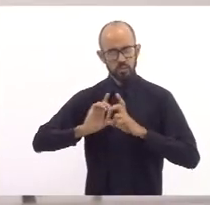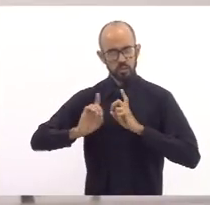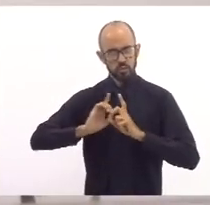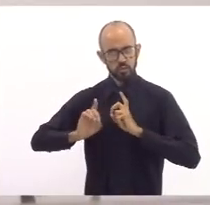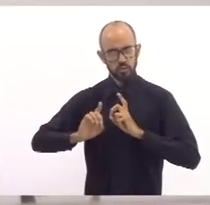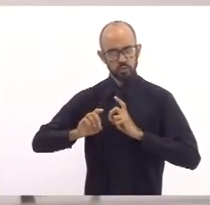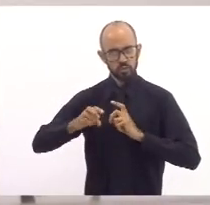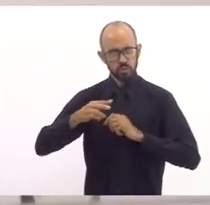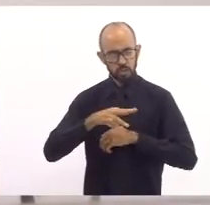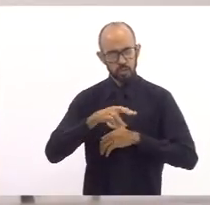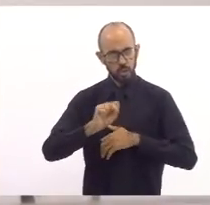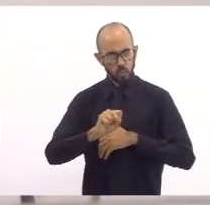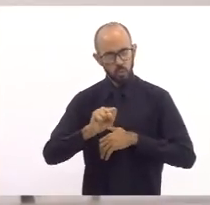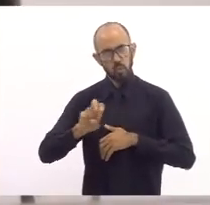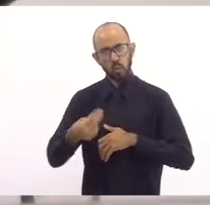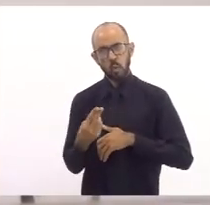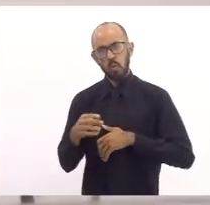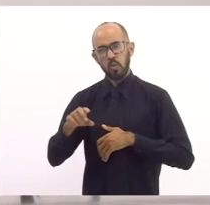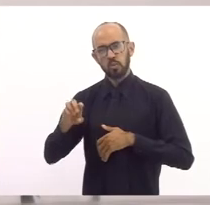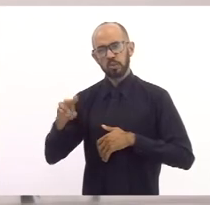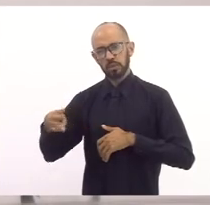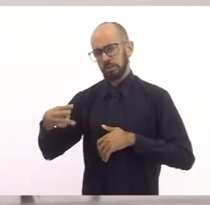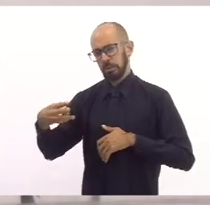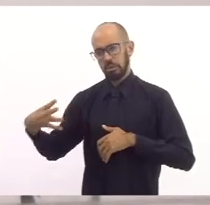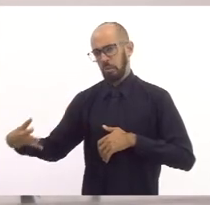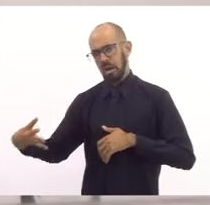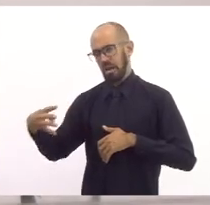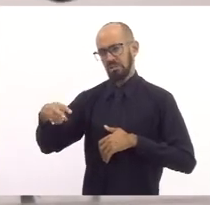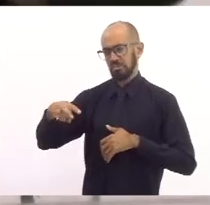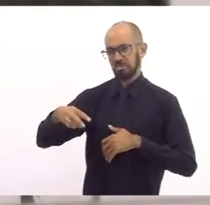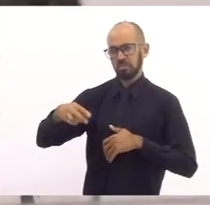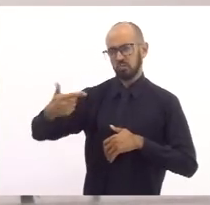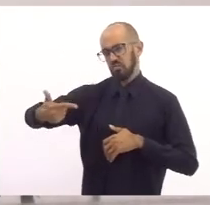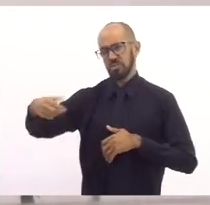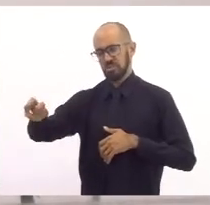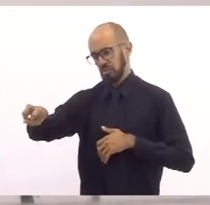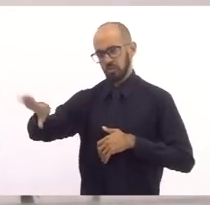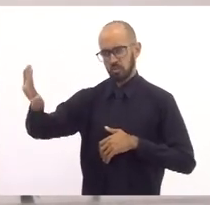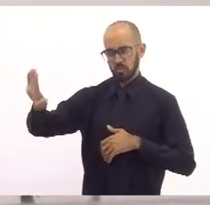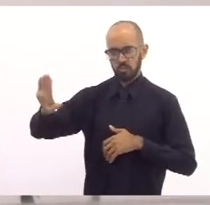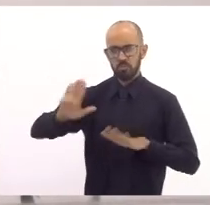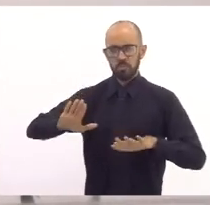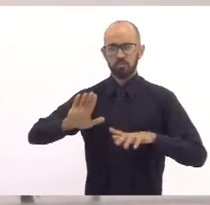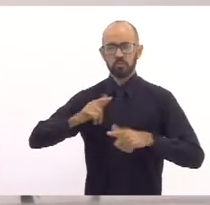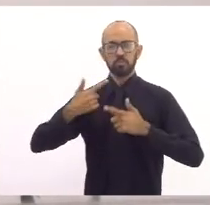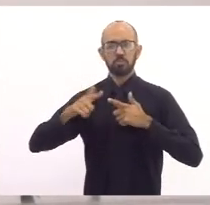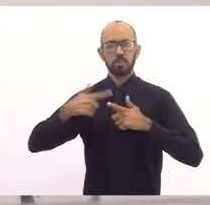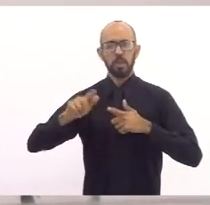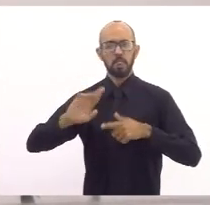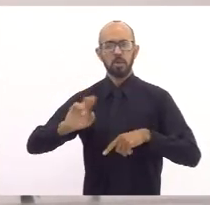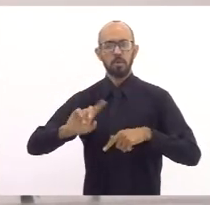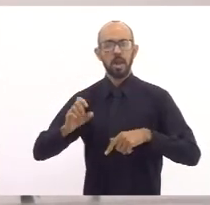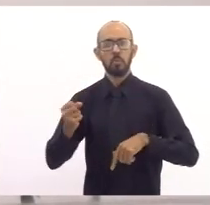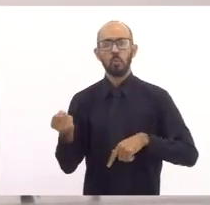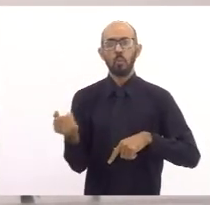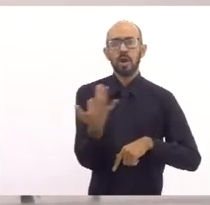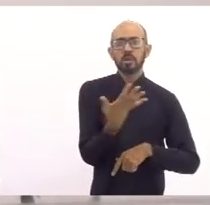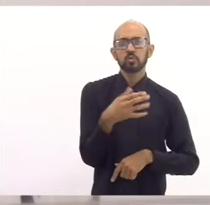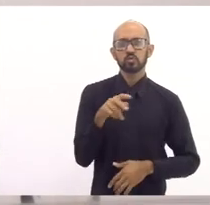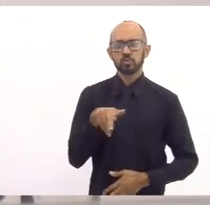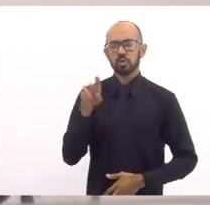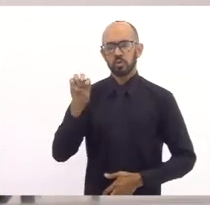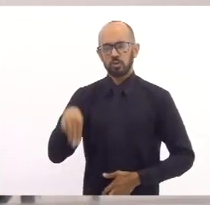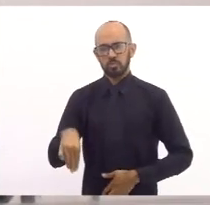36 quilômetros, né? Ou 34, ou 30, ou 25. A questão não é número de quilômetros que está sendo